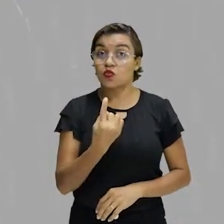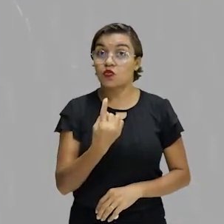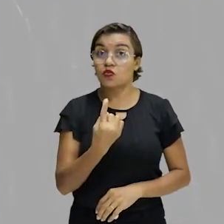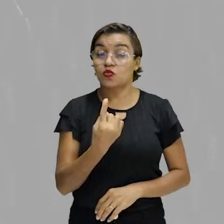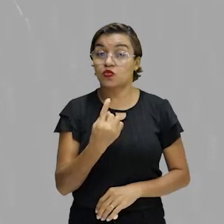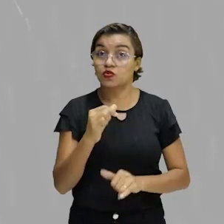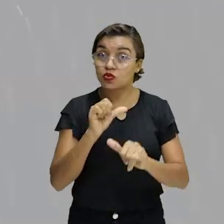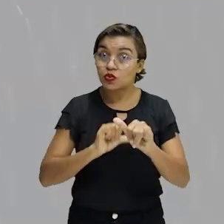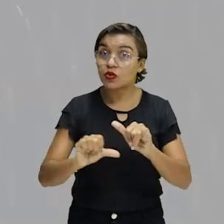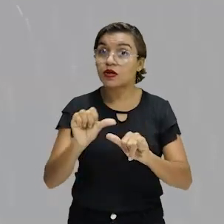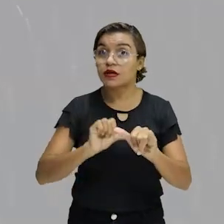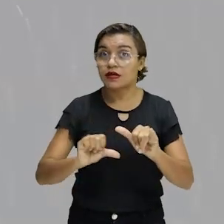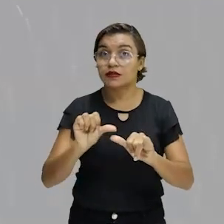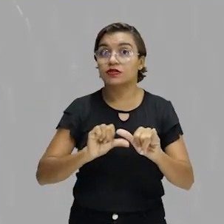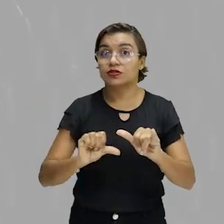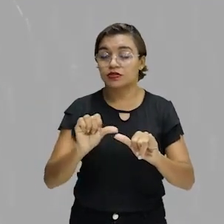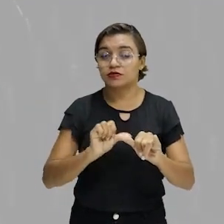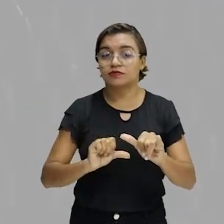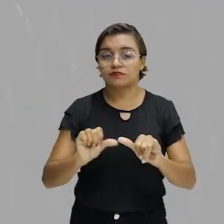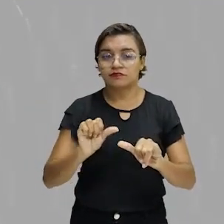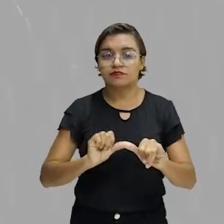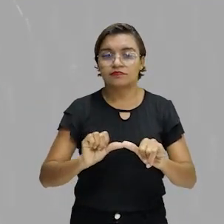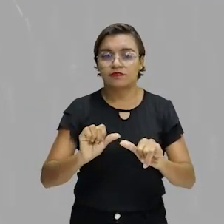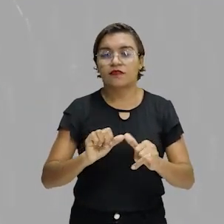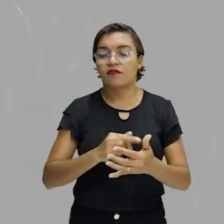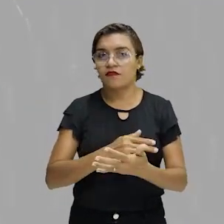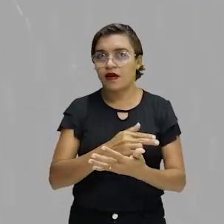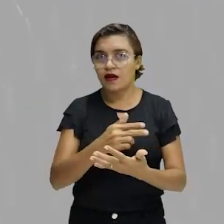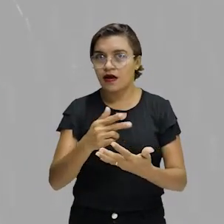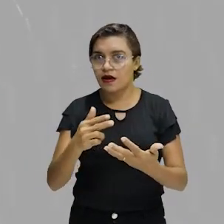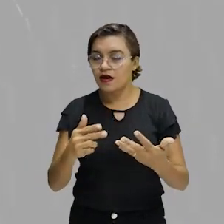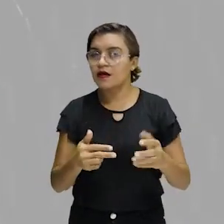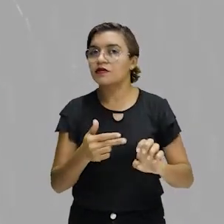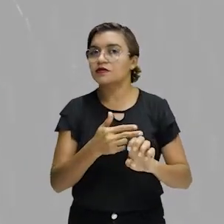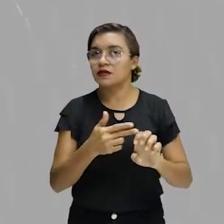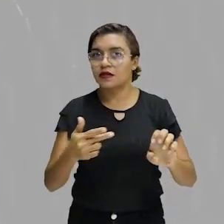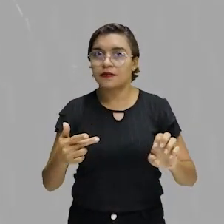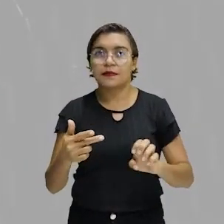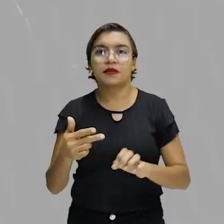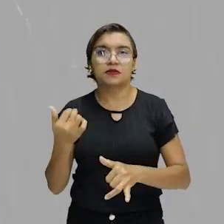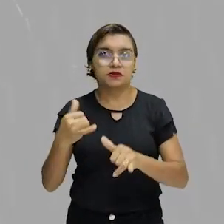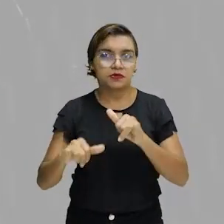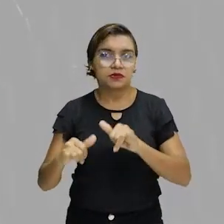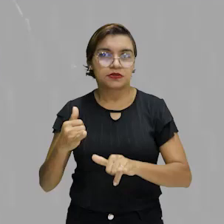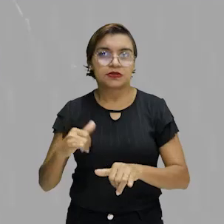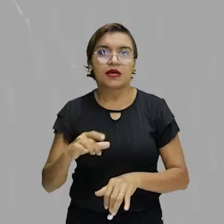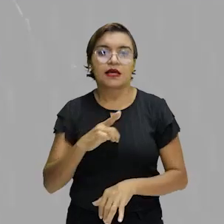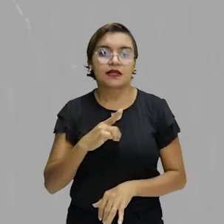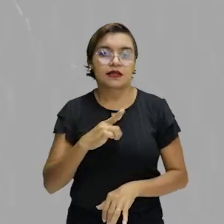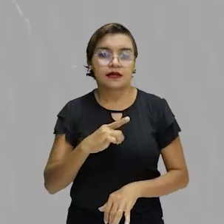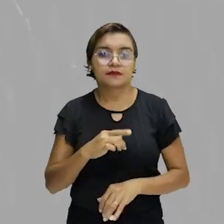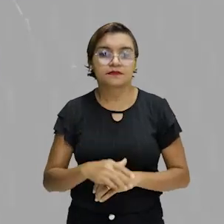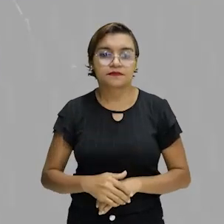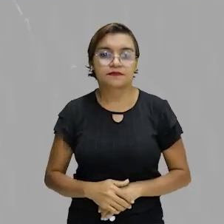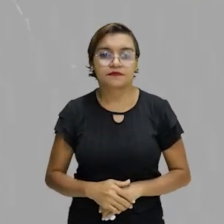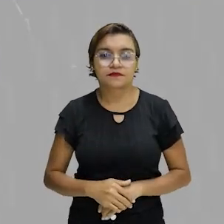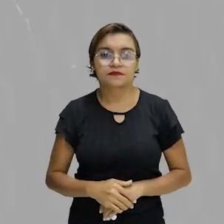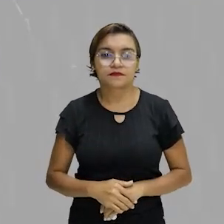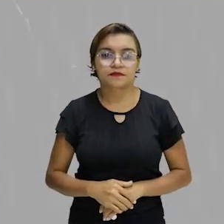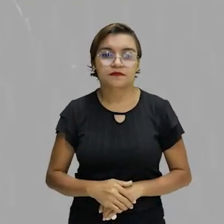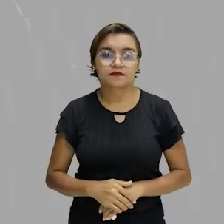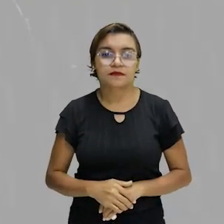é um reagente até com várias vários elementos químicos é o dicromato de